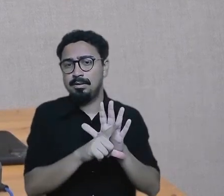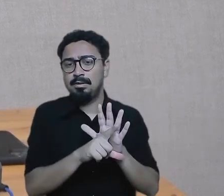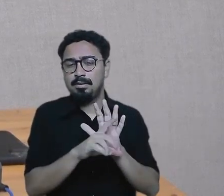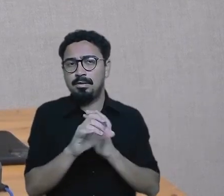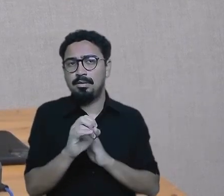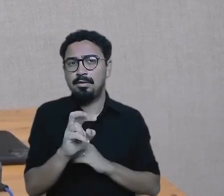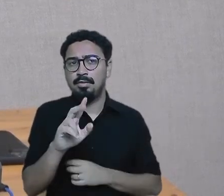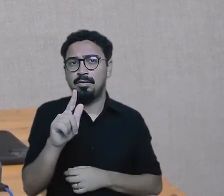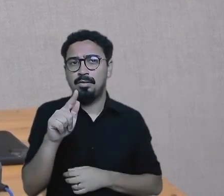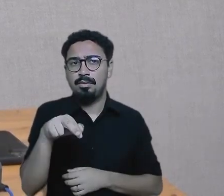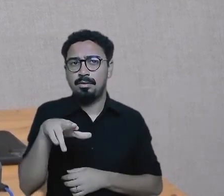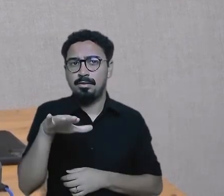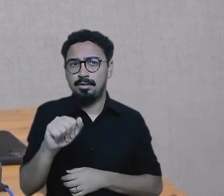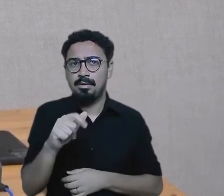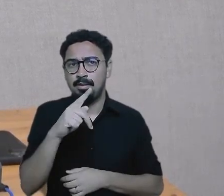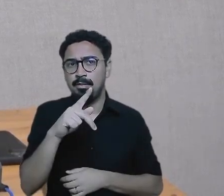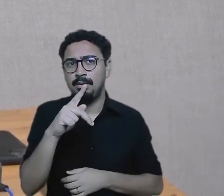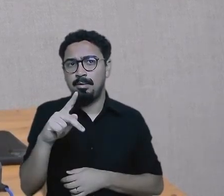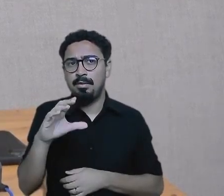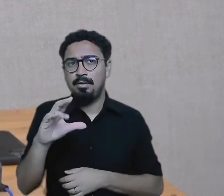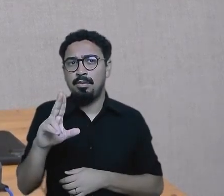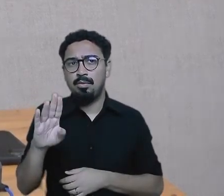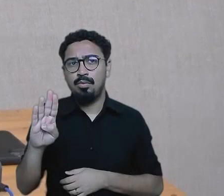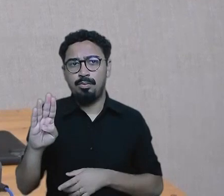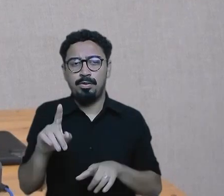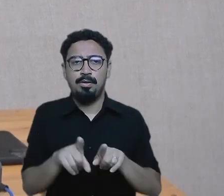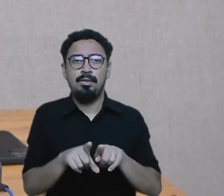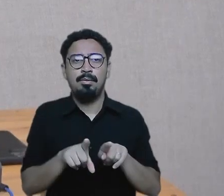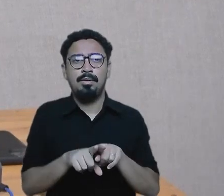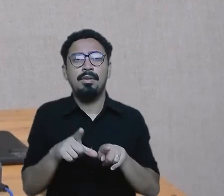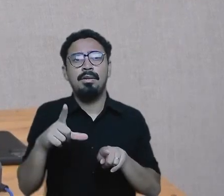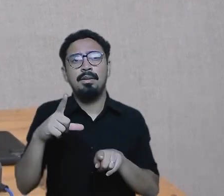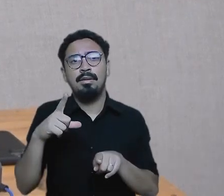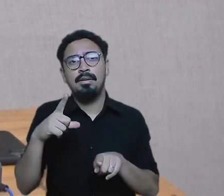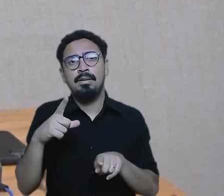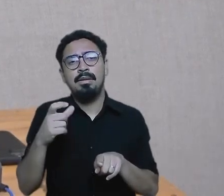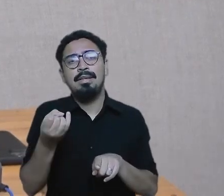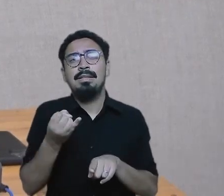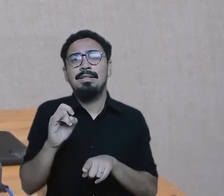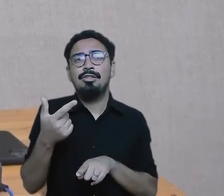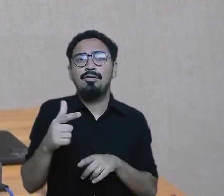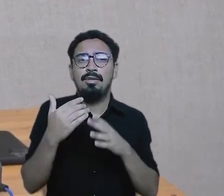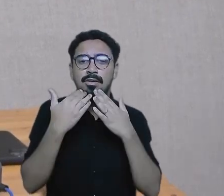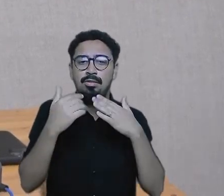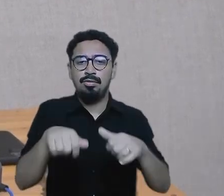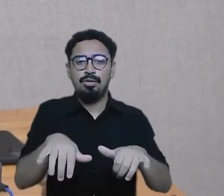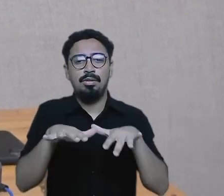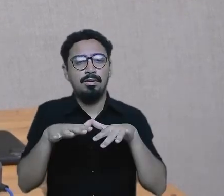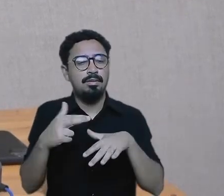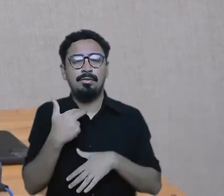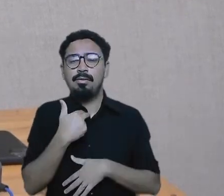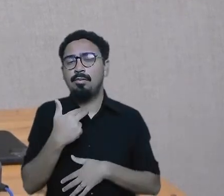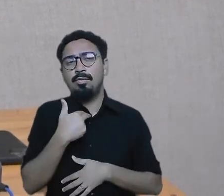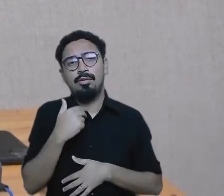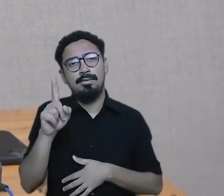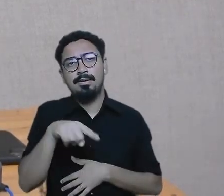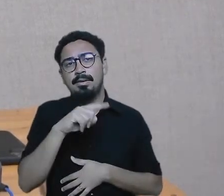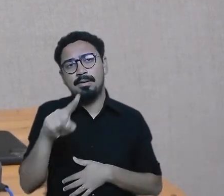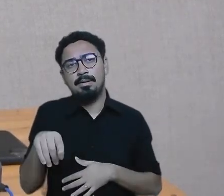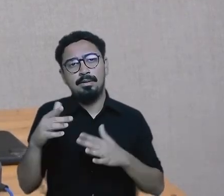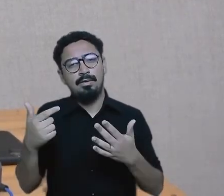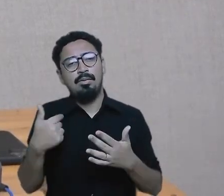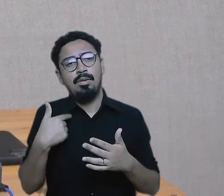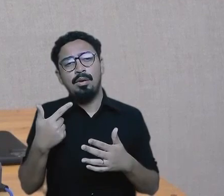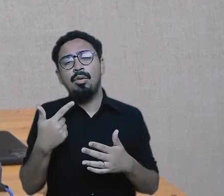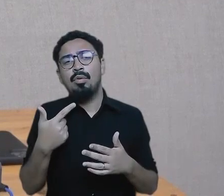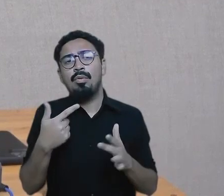e PP Clube sem audiência isso aqui cairia por terra automaticamente então eu tomei o cuidado de consultar inclusive